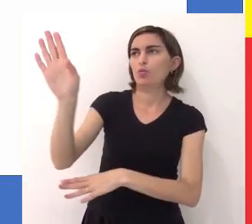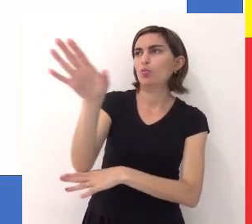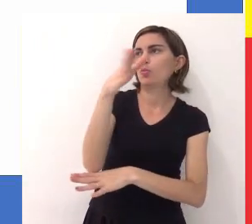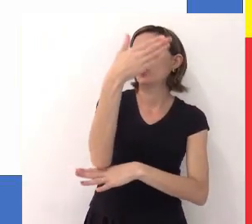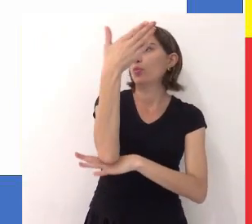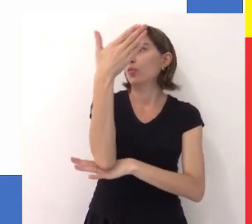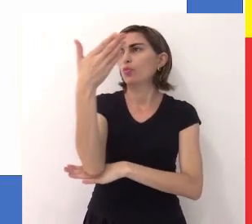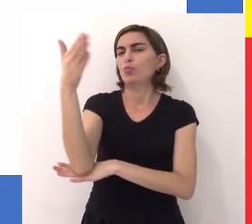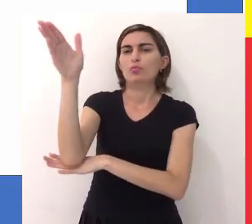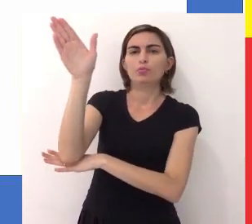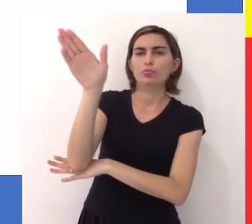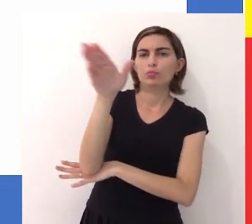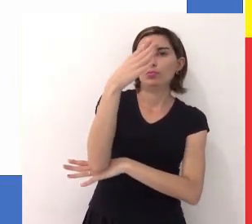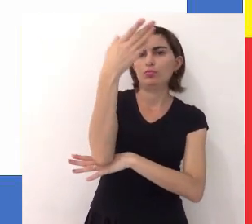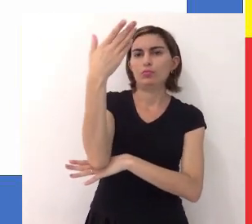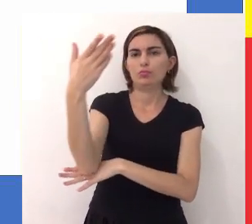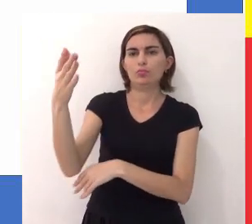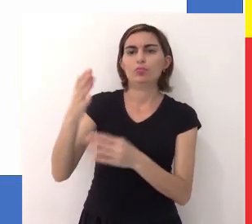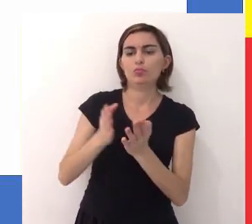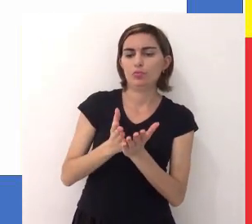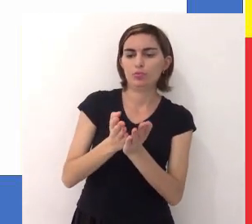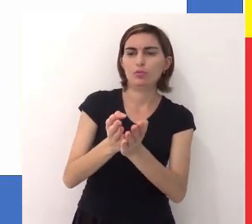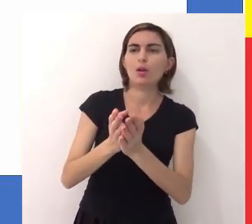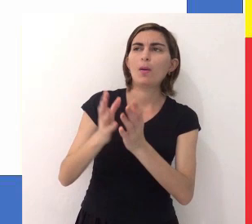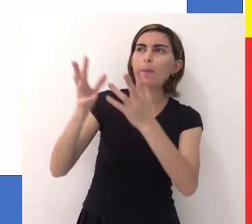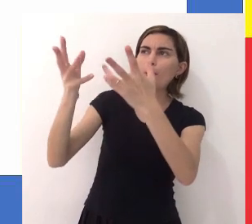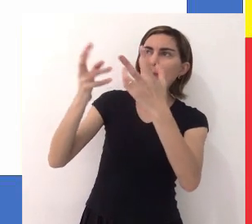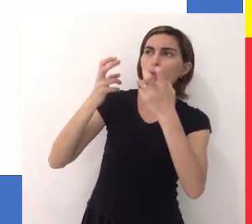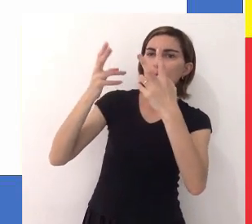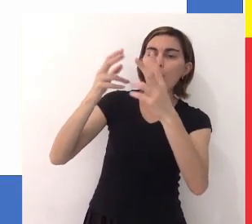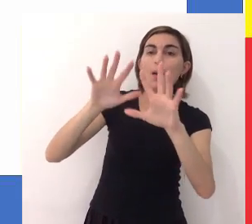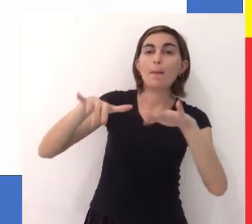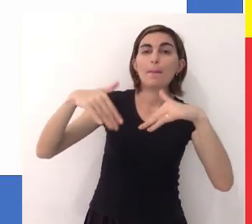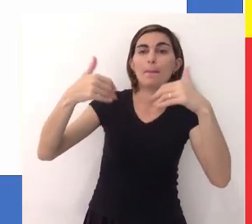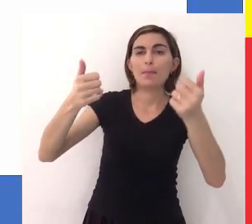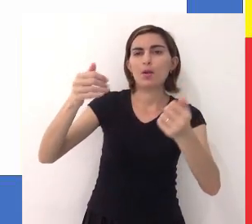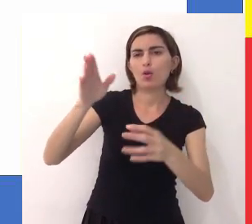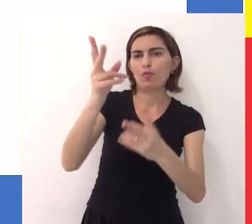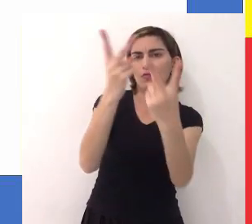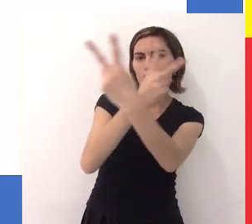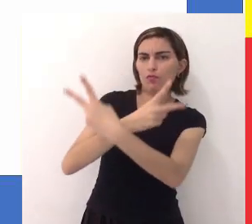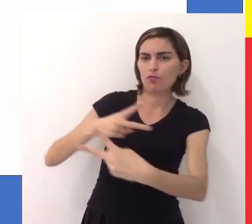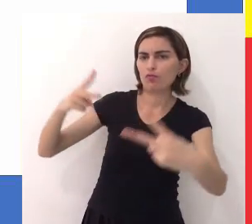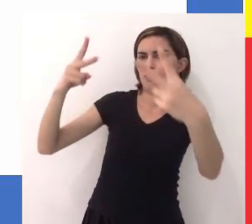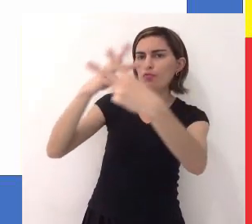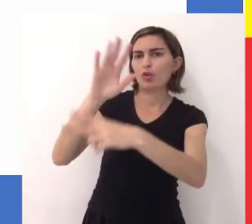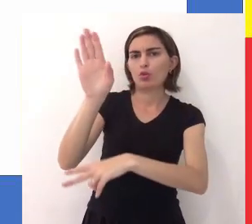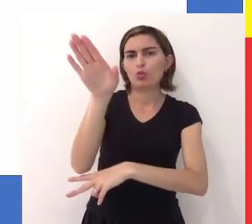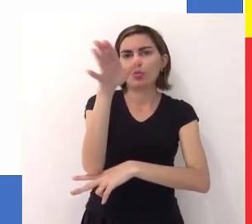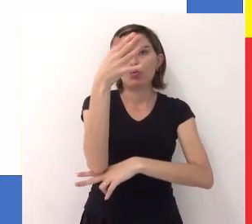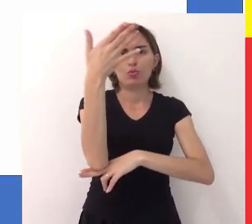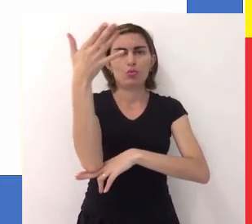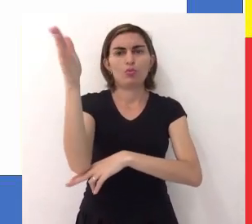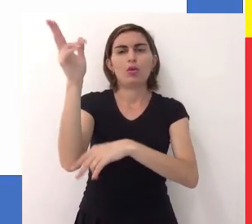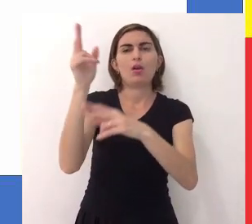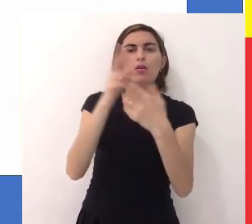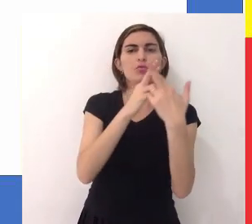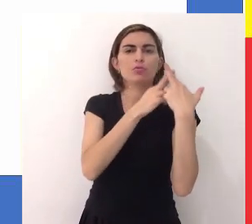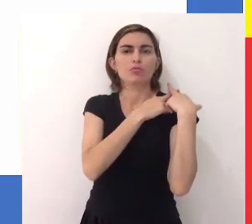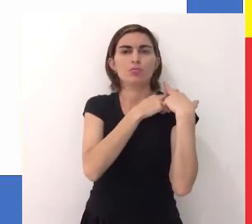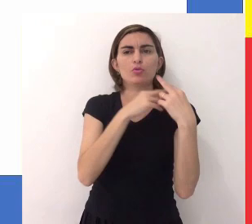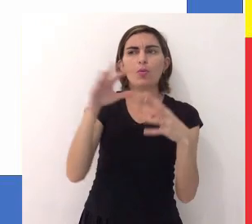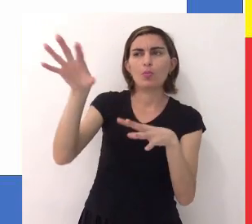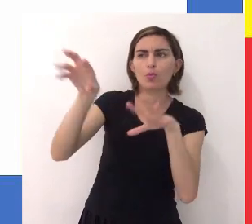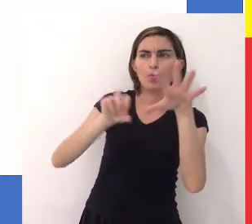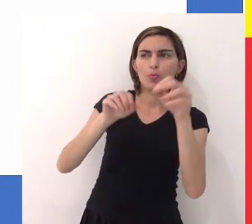fica pendurado na parte de cima, que serve para captar as melhores posições dos ventos. Então, cada vela dessa aí é responsável